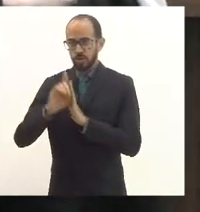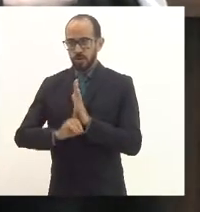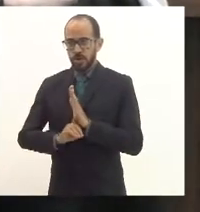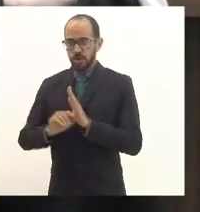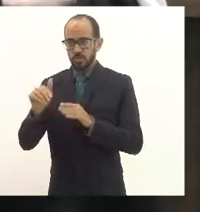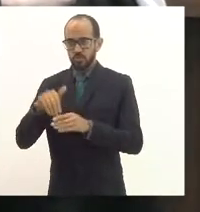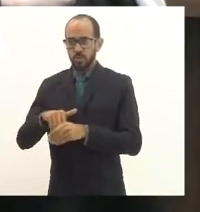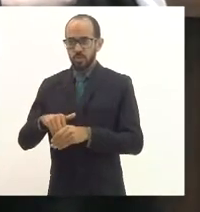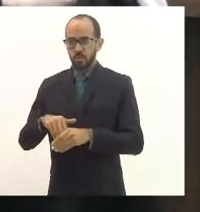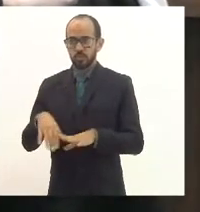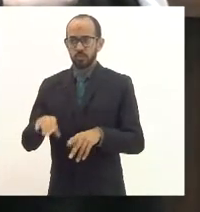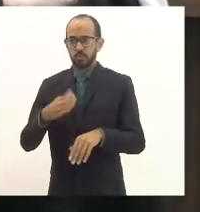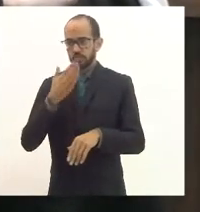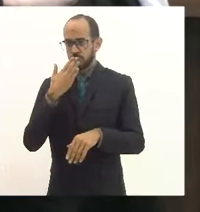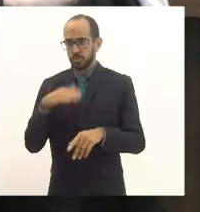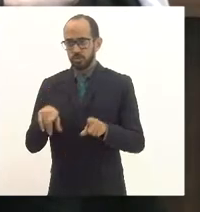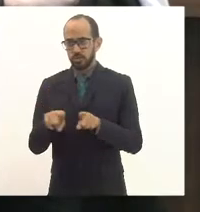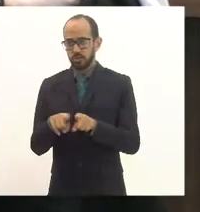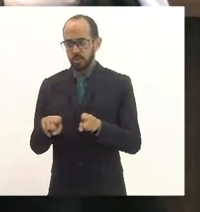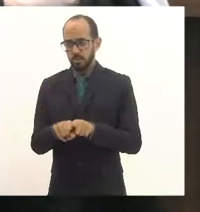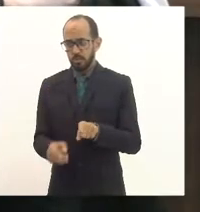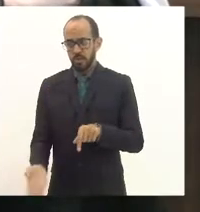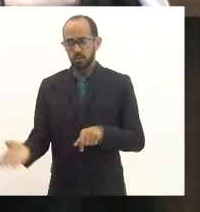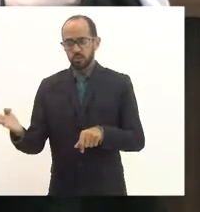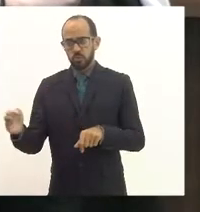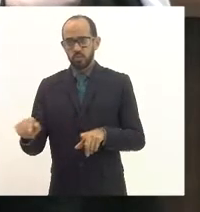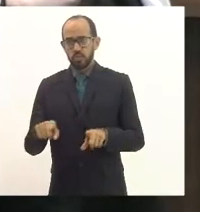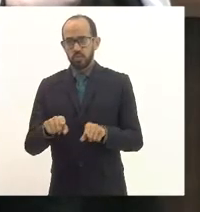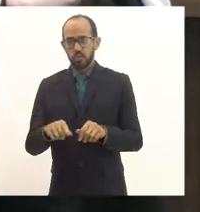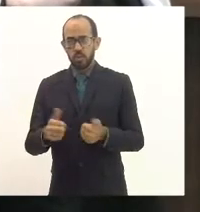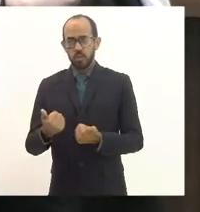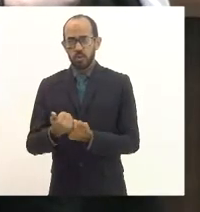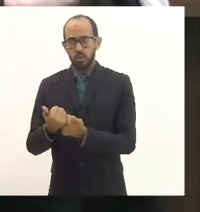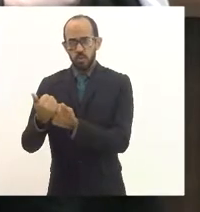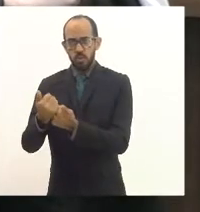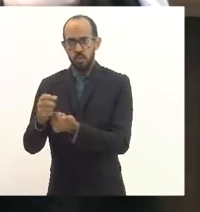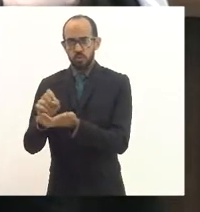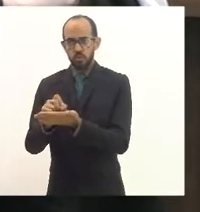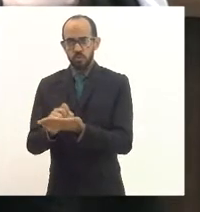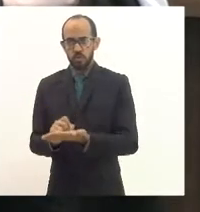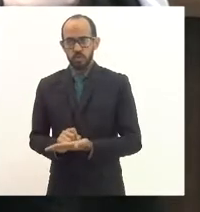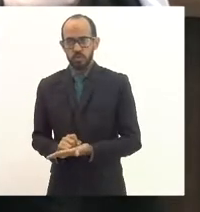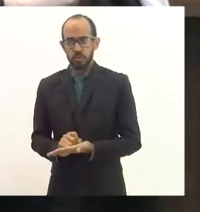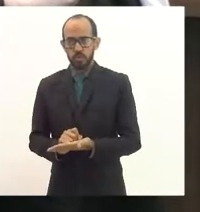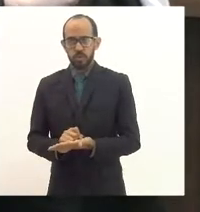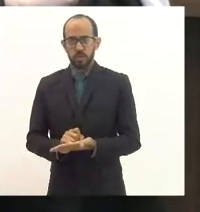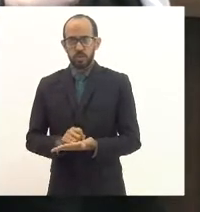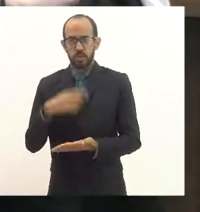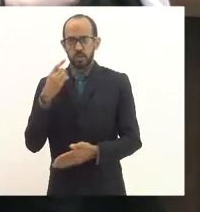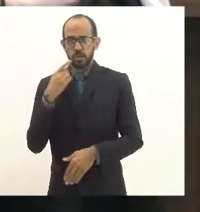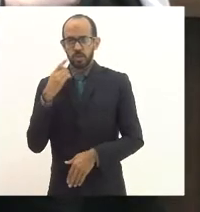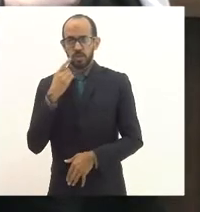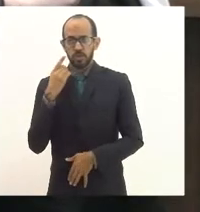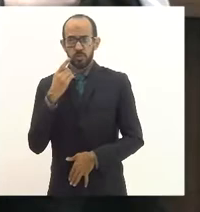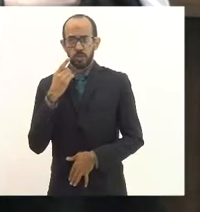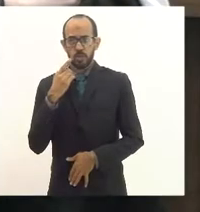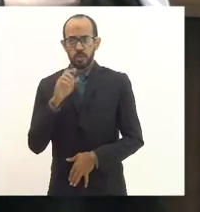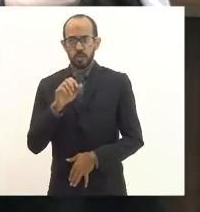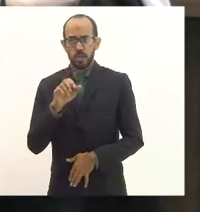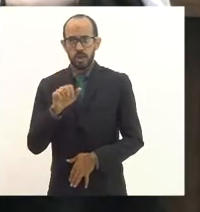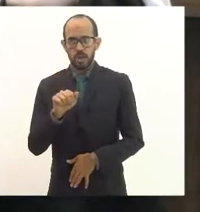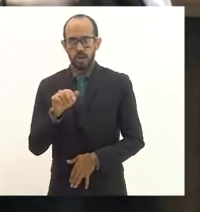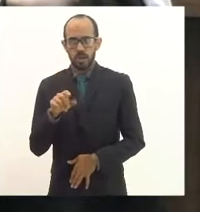voto e solicitar de Vossa Excelência a coautoria da deputada